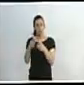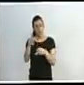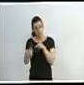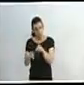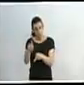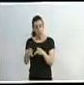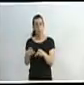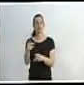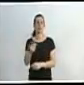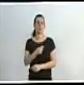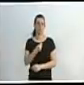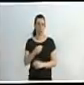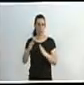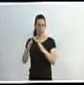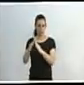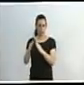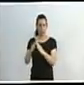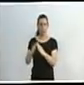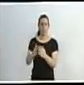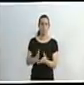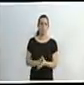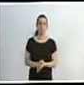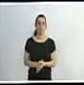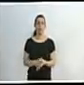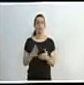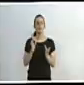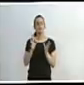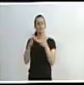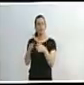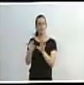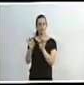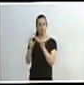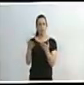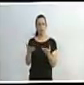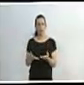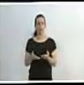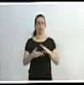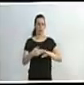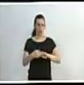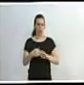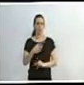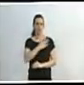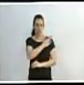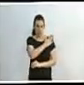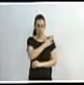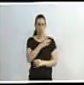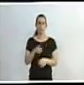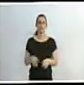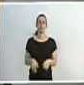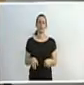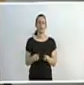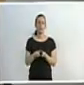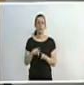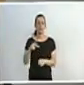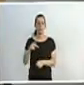residem, e por esse olhar especial, quero cumprimentar o prefeito municipal e o Paulo França, que vem dando